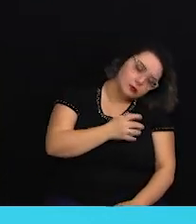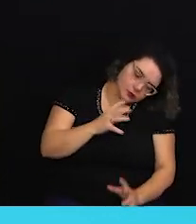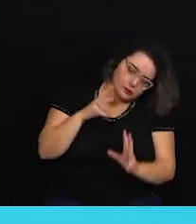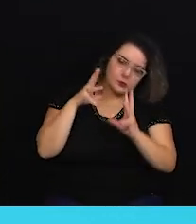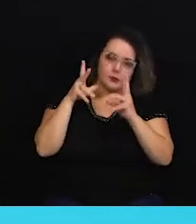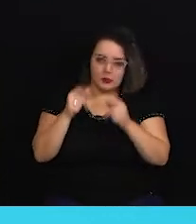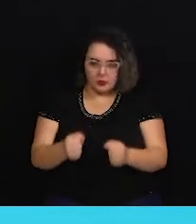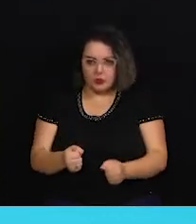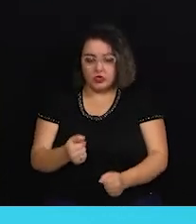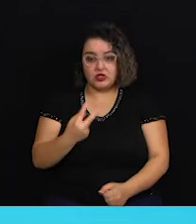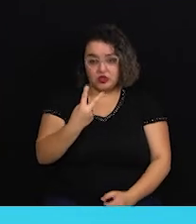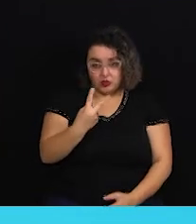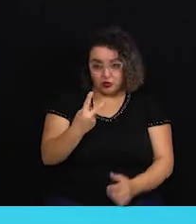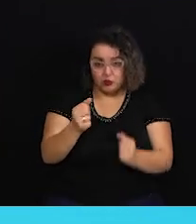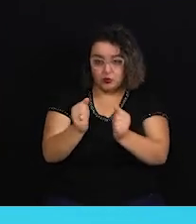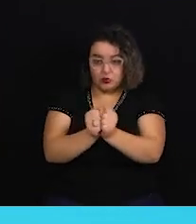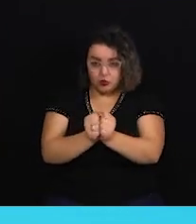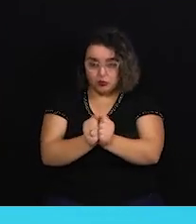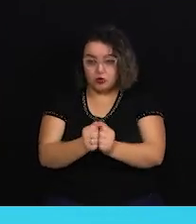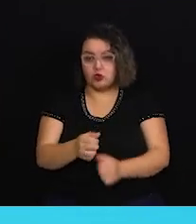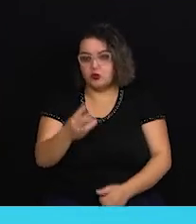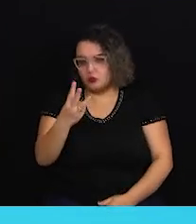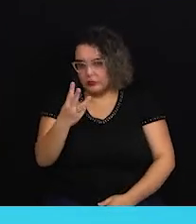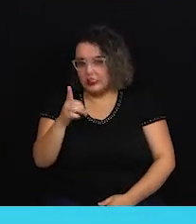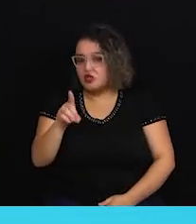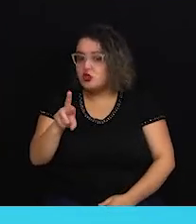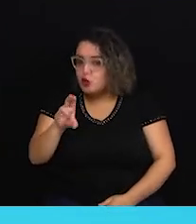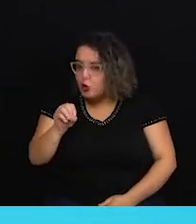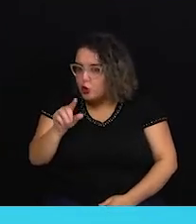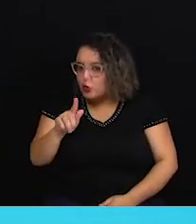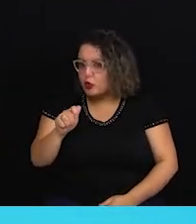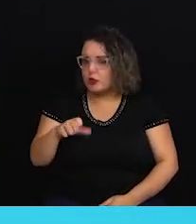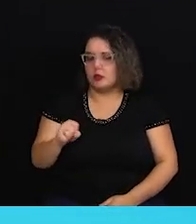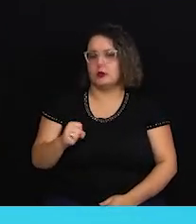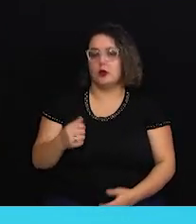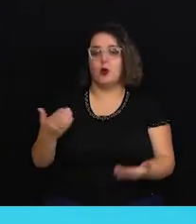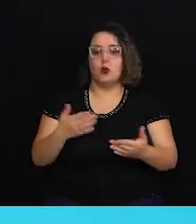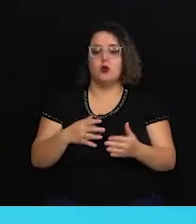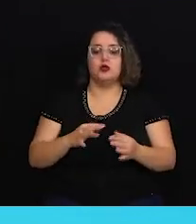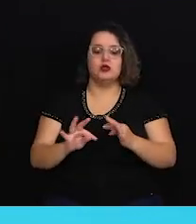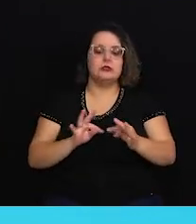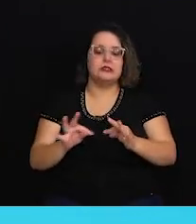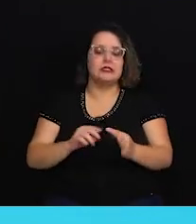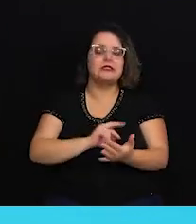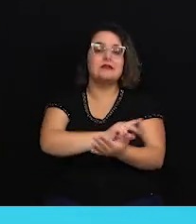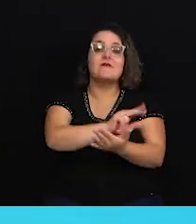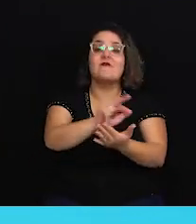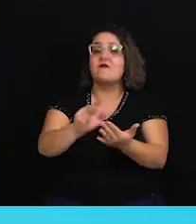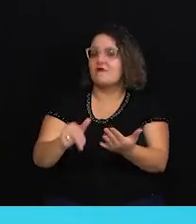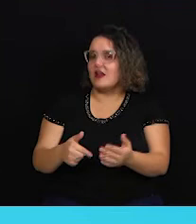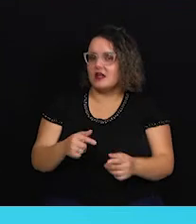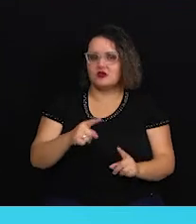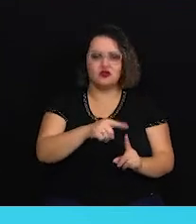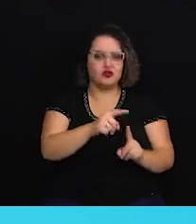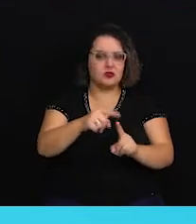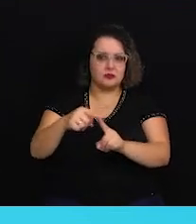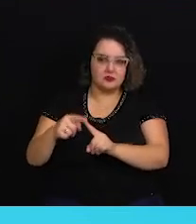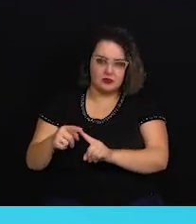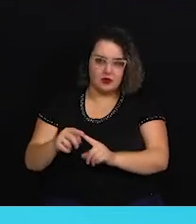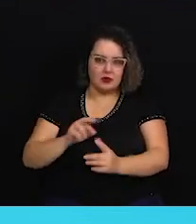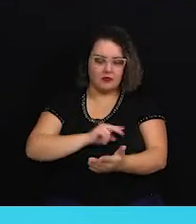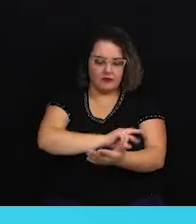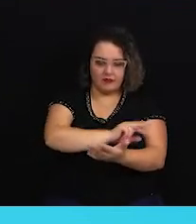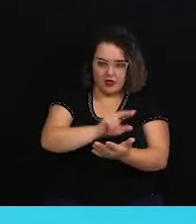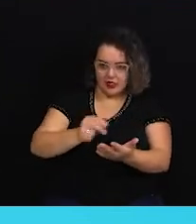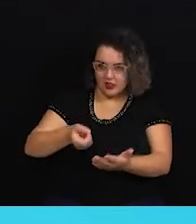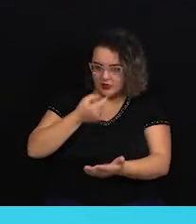ela combinava-se 2 a 3 drogas, era isso. Hoje a gente fala que é uma técnica multimodal, ou seja, a gente faz uma associação